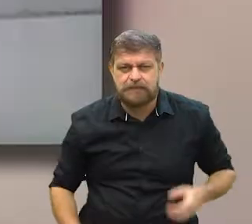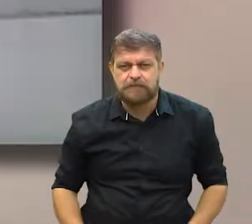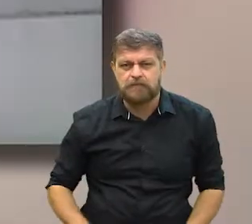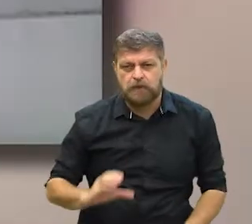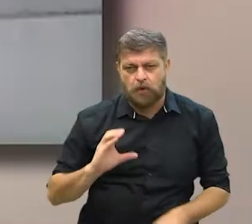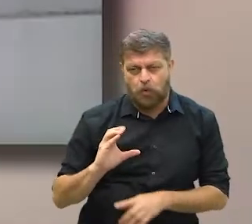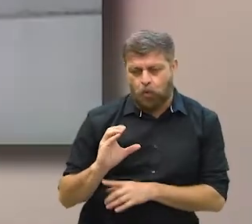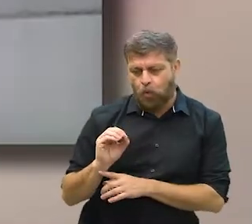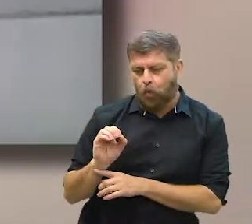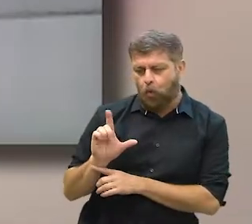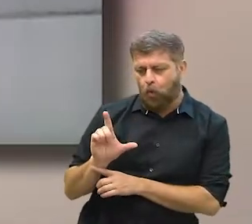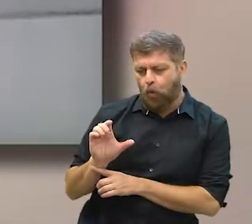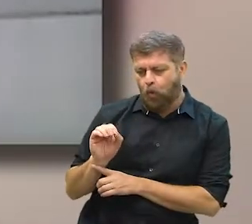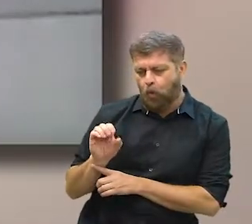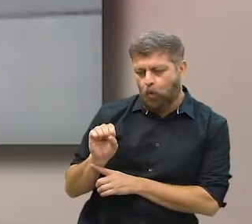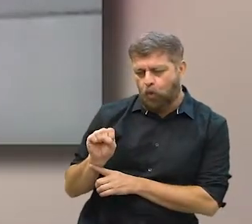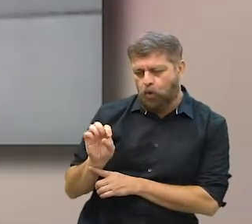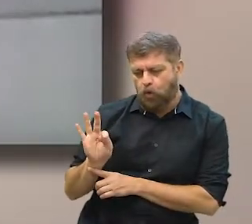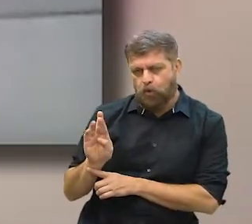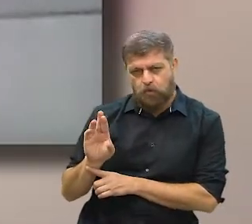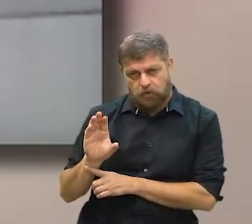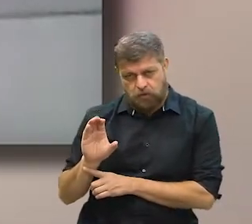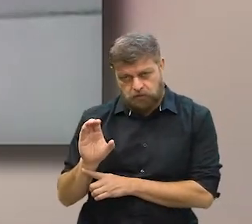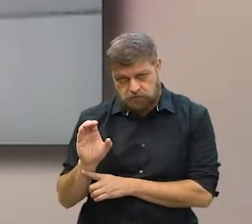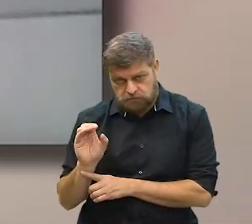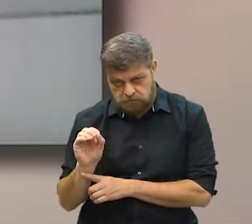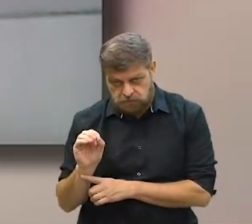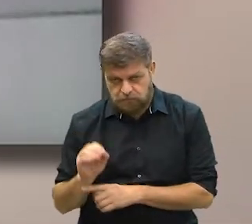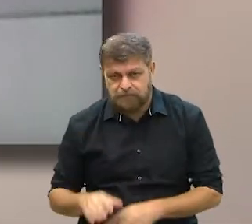bebê. O colostro, ele